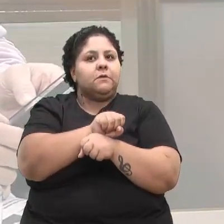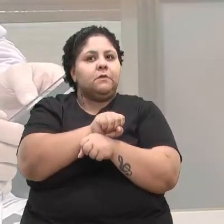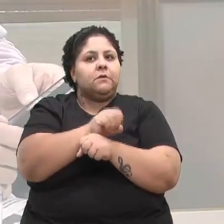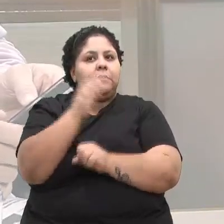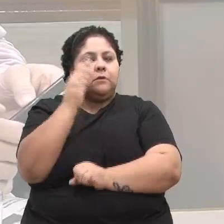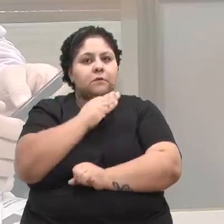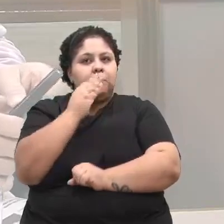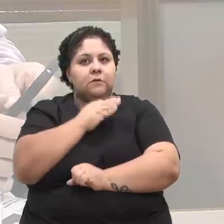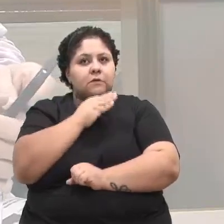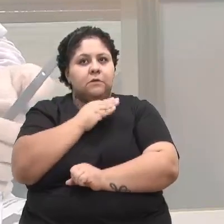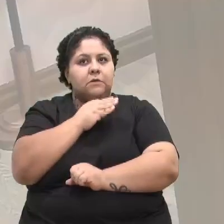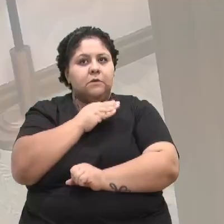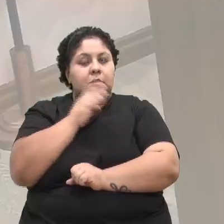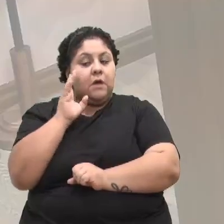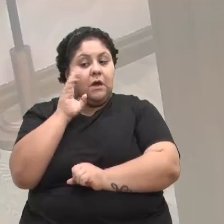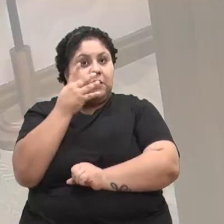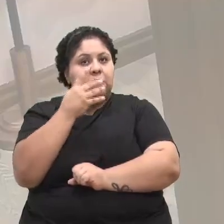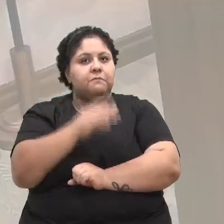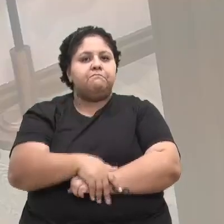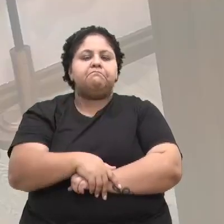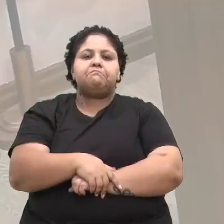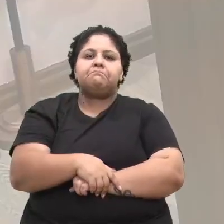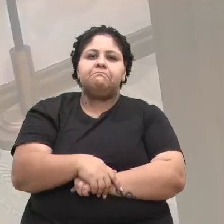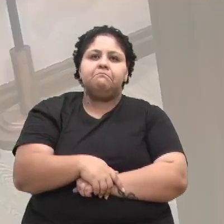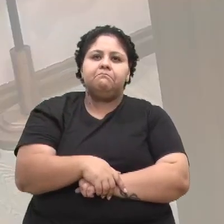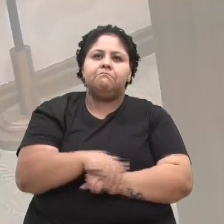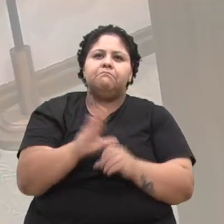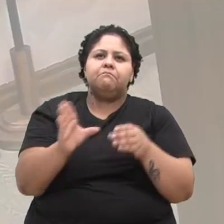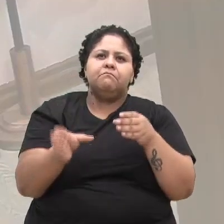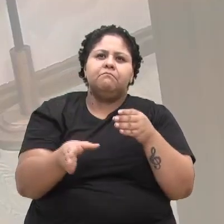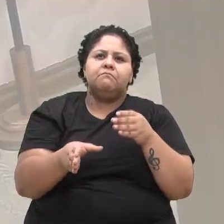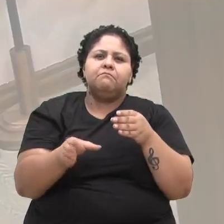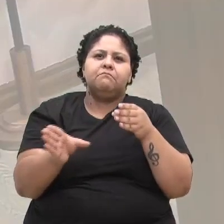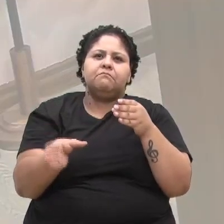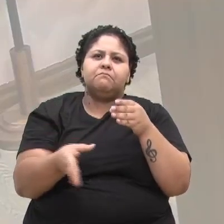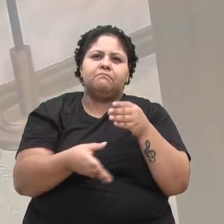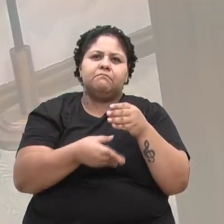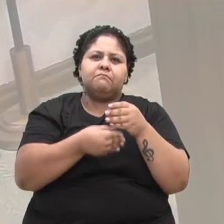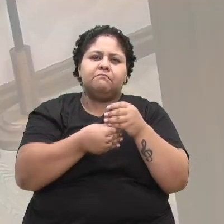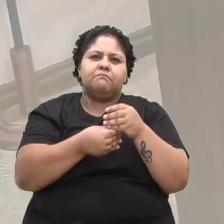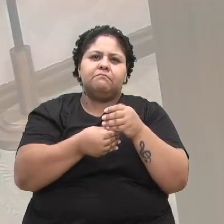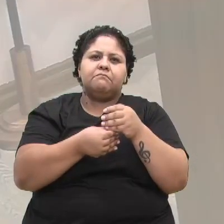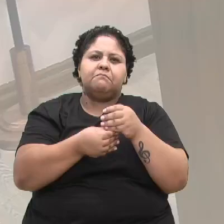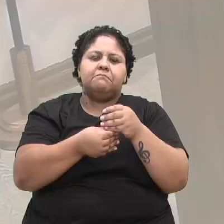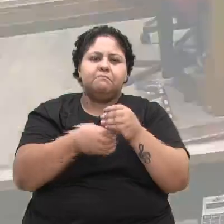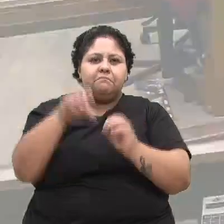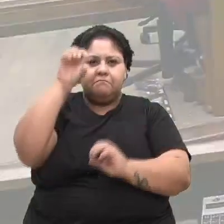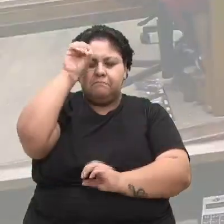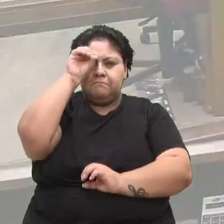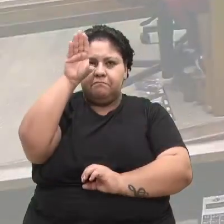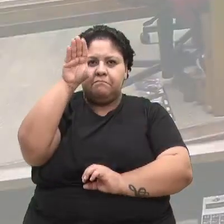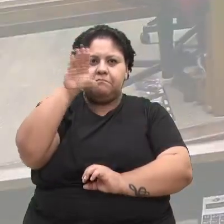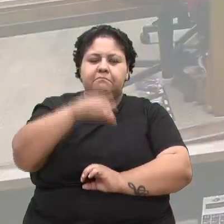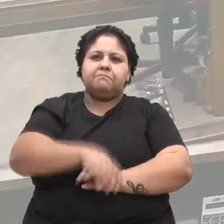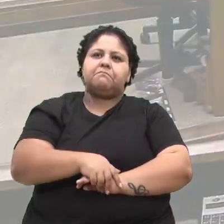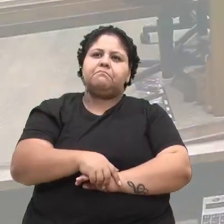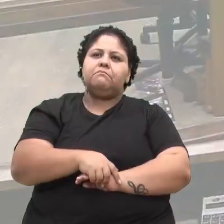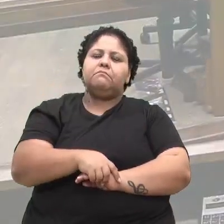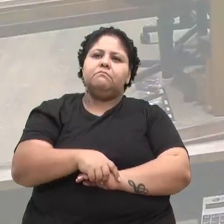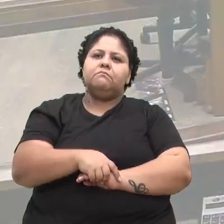isso seja resolvido. Exatamente. Uma parte, vereador. O seu a parte, por gentileza, vereador Fiuza. E